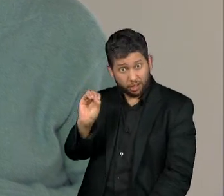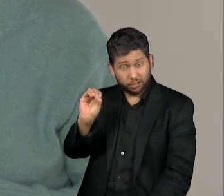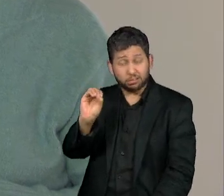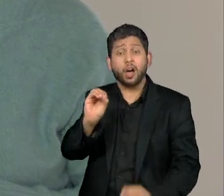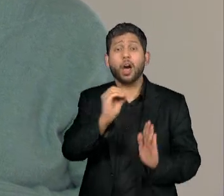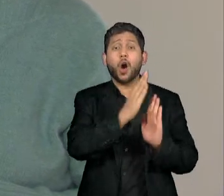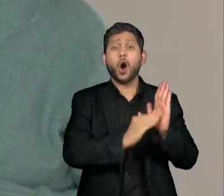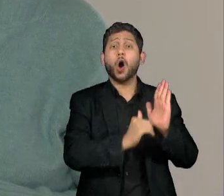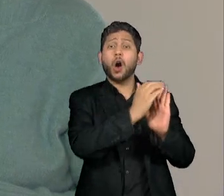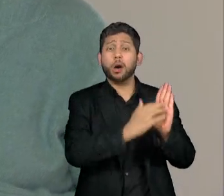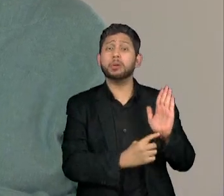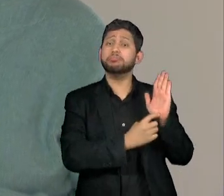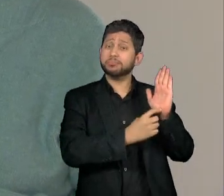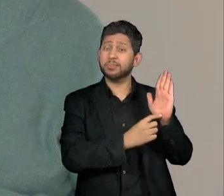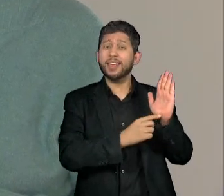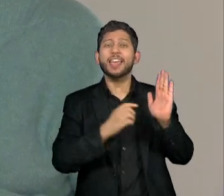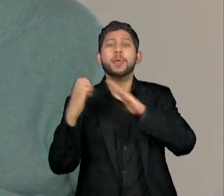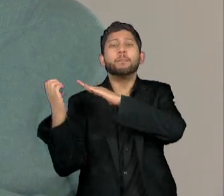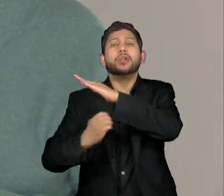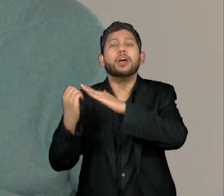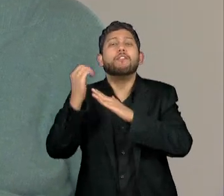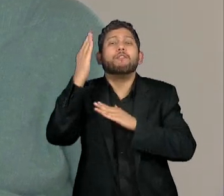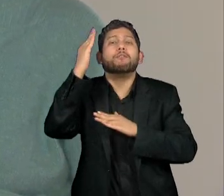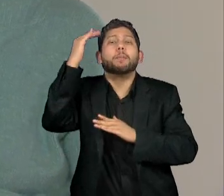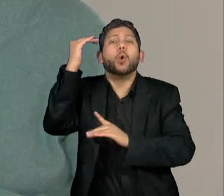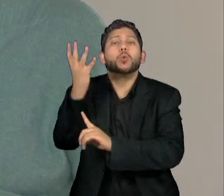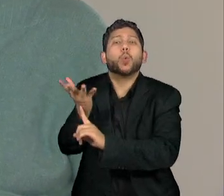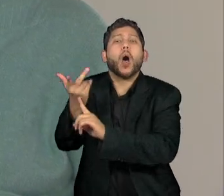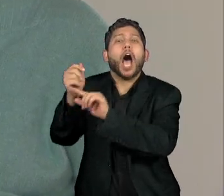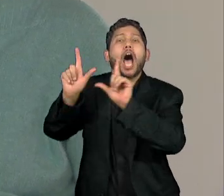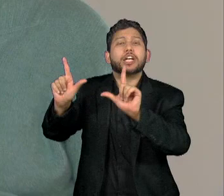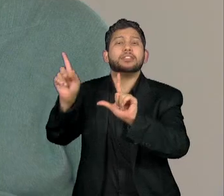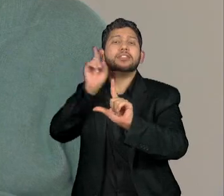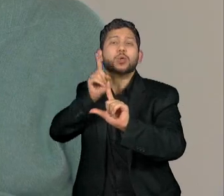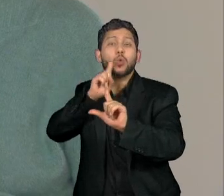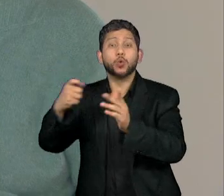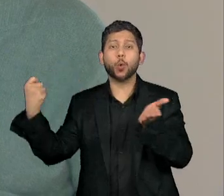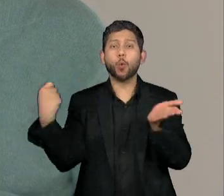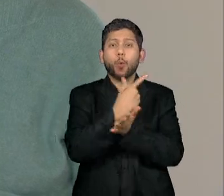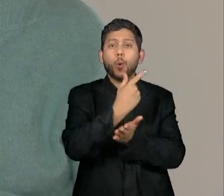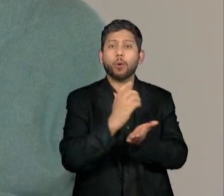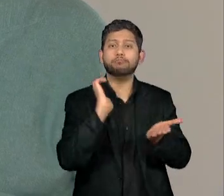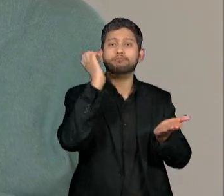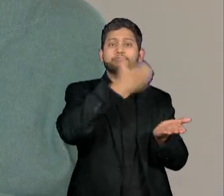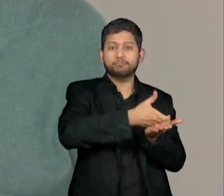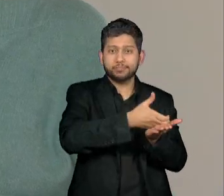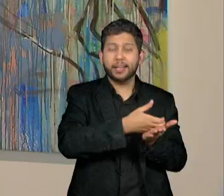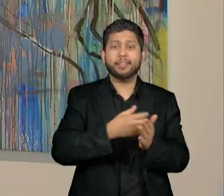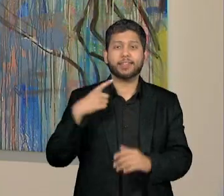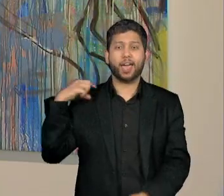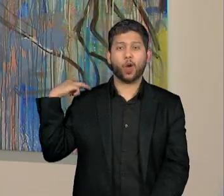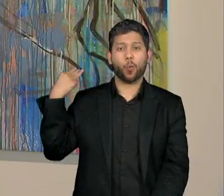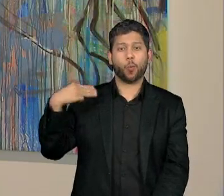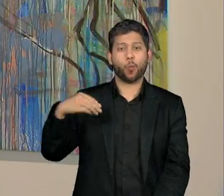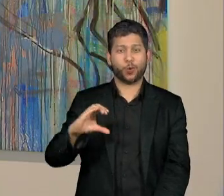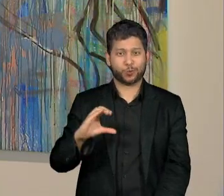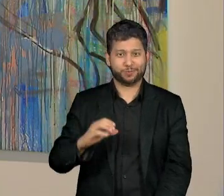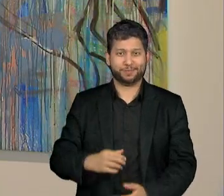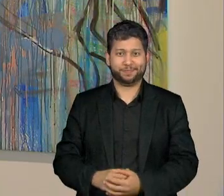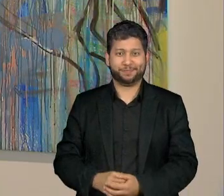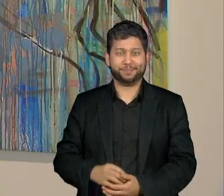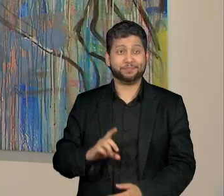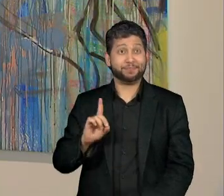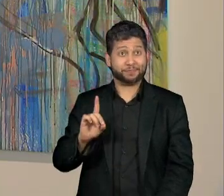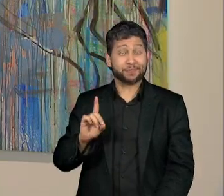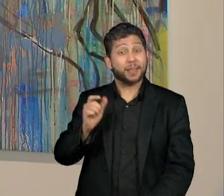obra comprada por uma importante galeria de arte nos Estados Unidos, em Washington. Ela coloca uma coisa